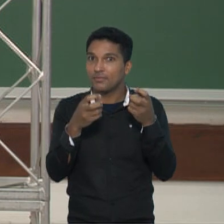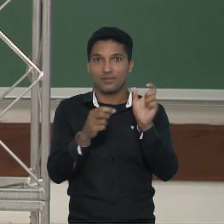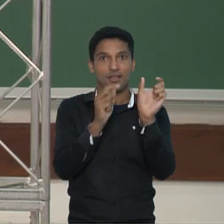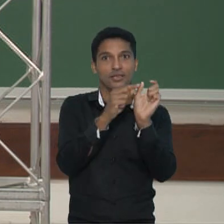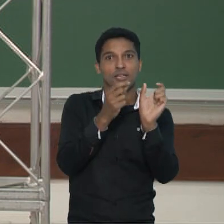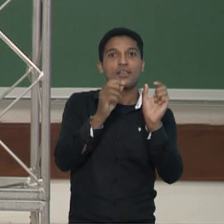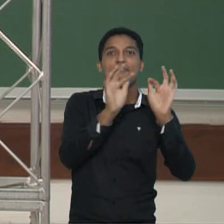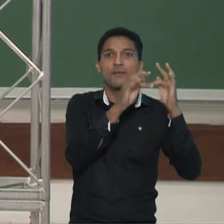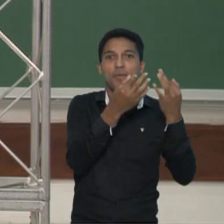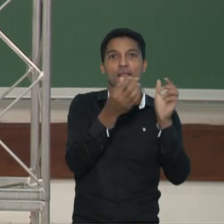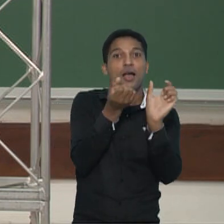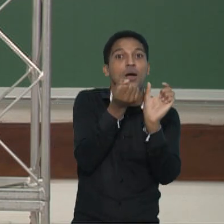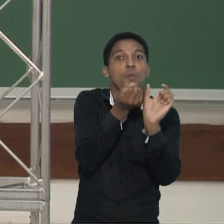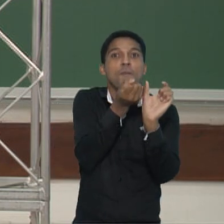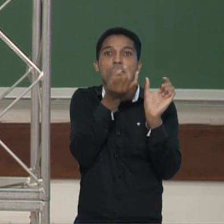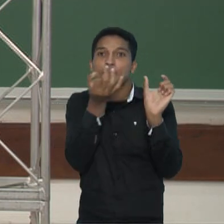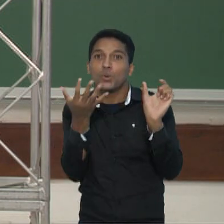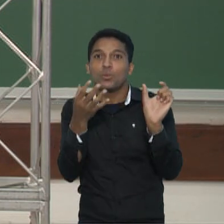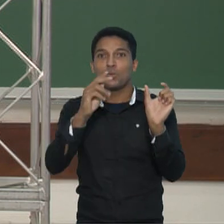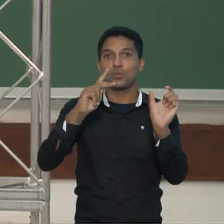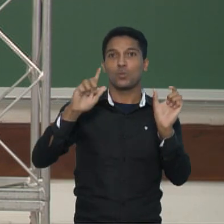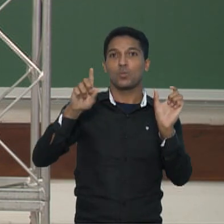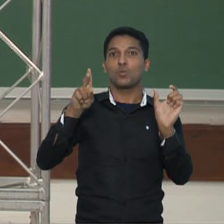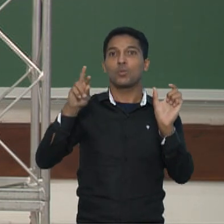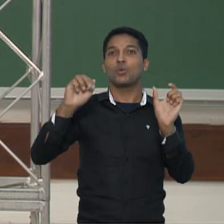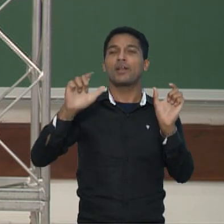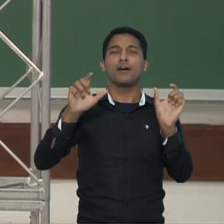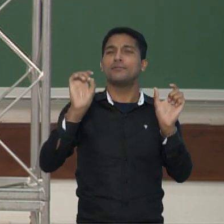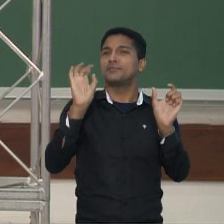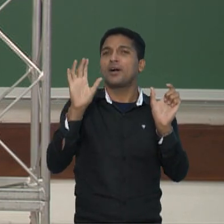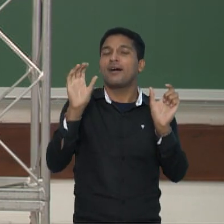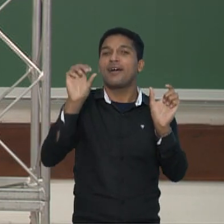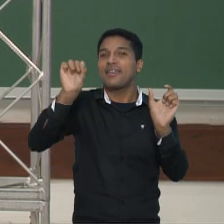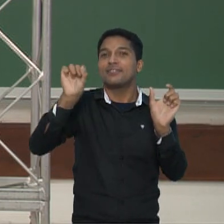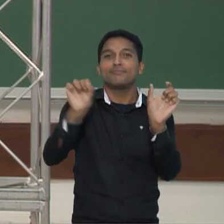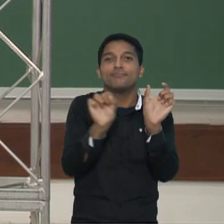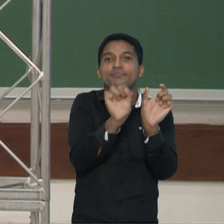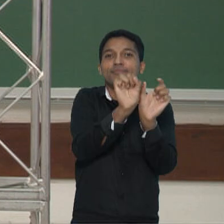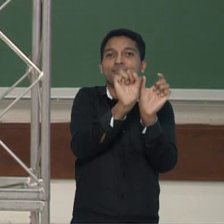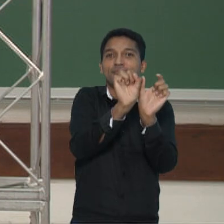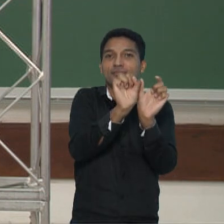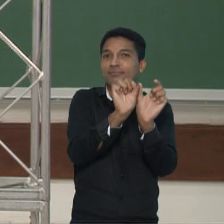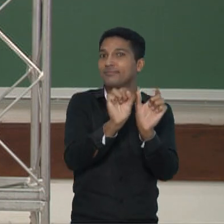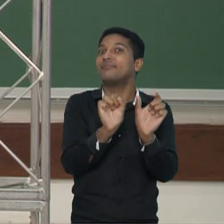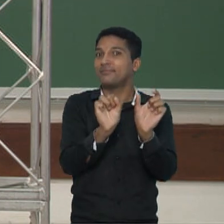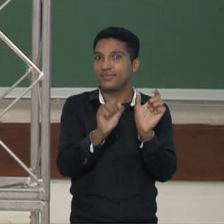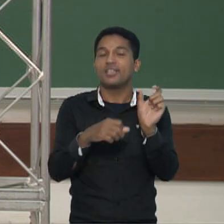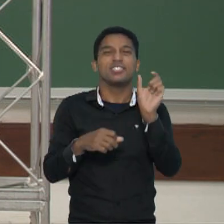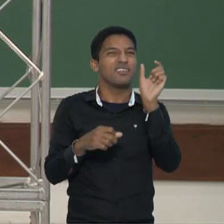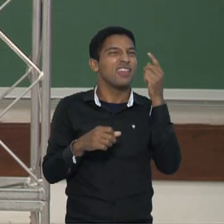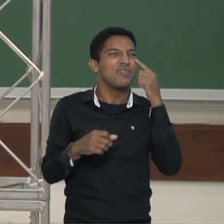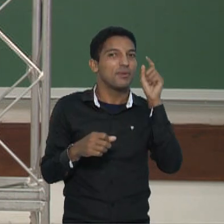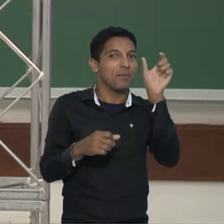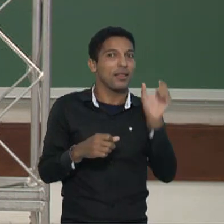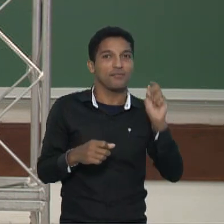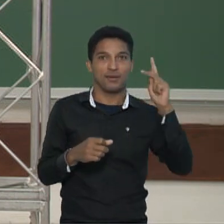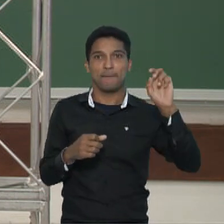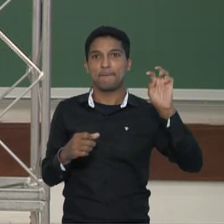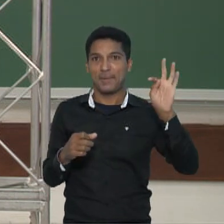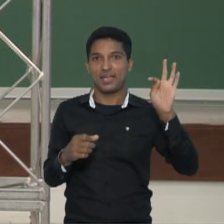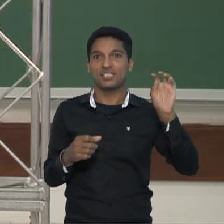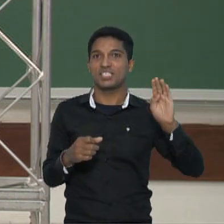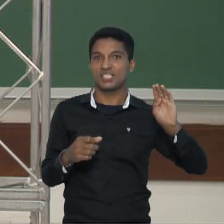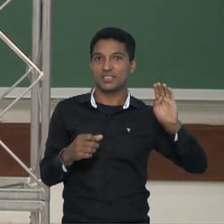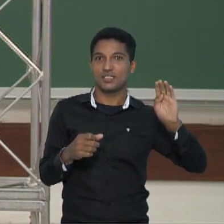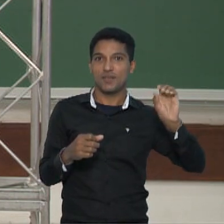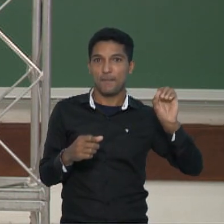de todos eles, nós apenas acrescentamos a letrinha S, como lá nas palavrinhas pet, boy e kid.